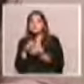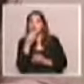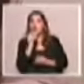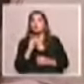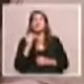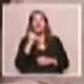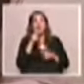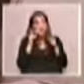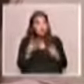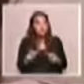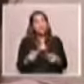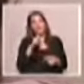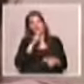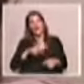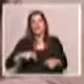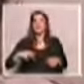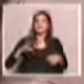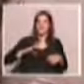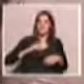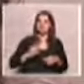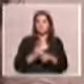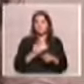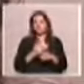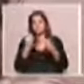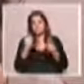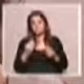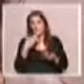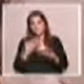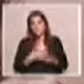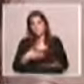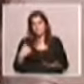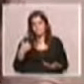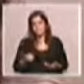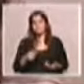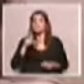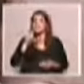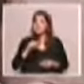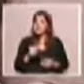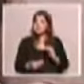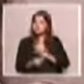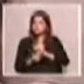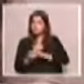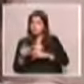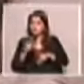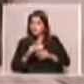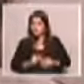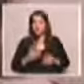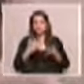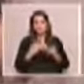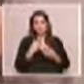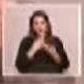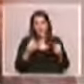enriquecidos e queijos enriquecidos nessas fontes. Além disso, também, a nível de inovação, houve vários estudos que mostram